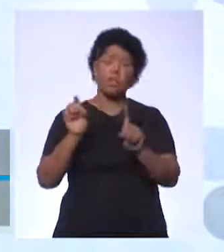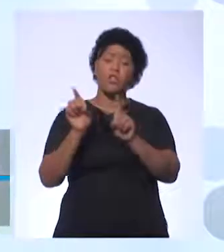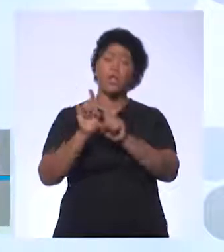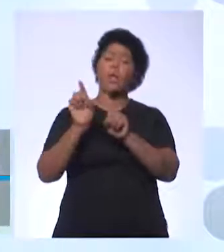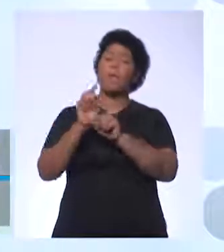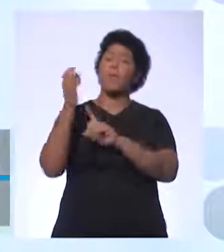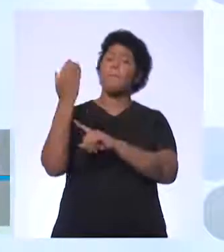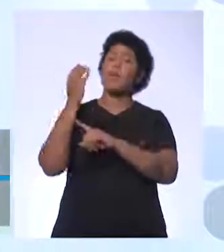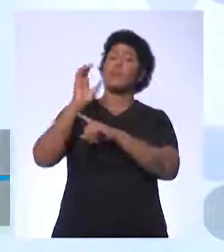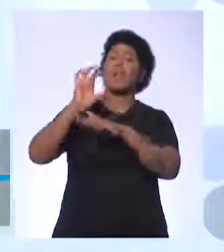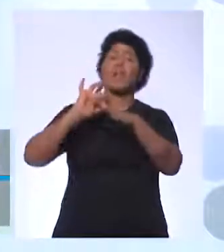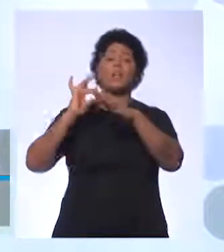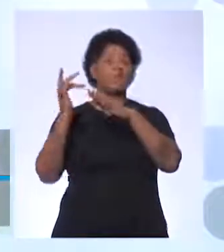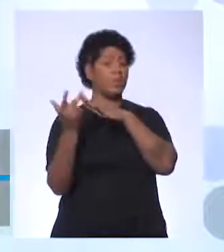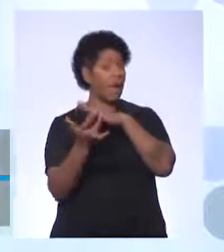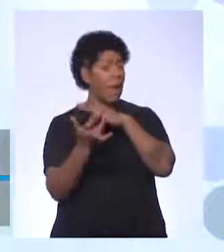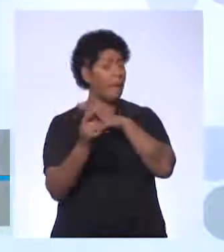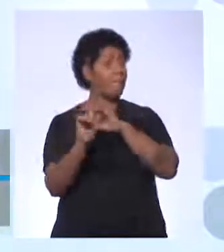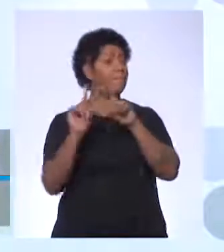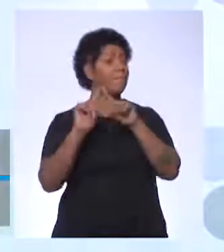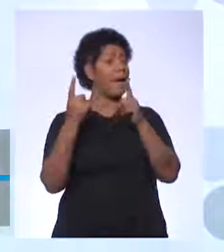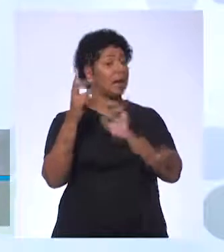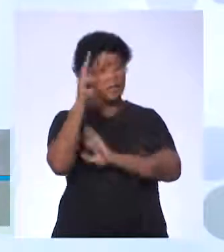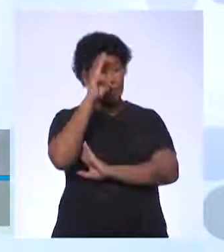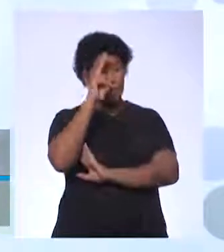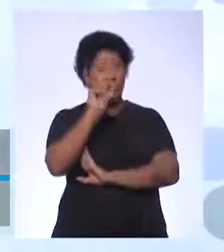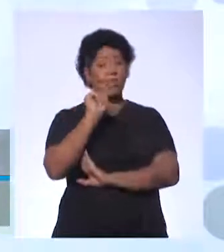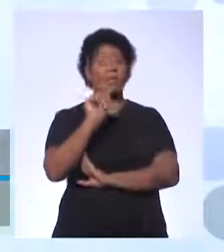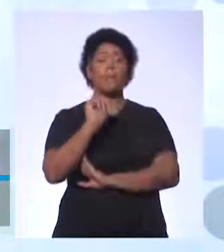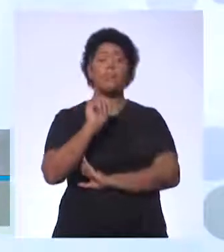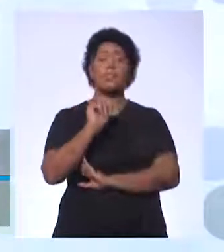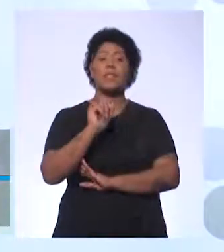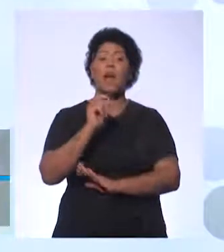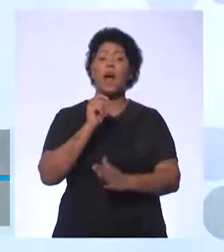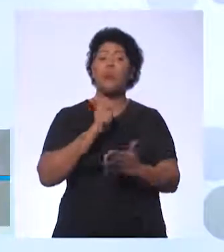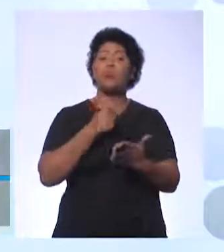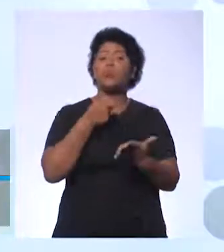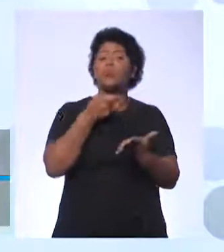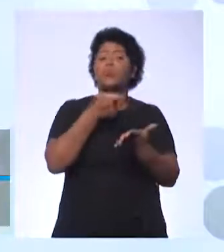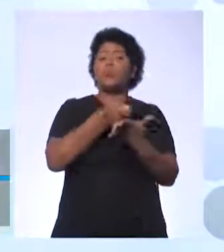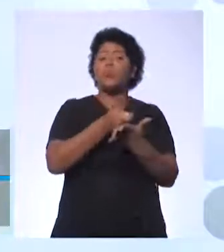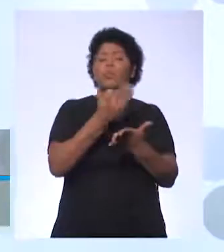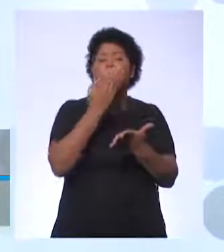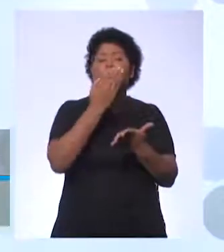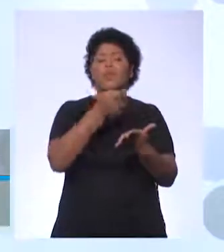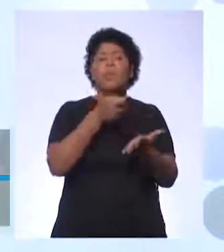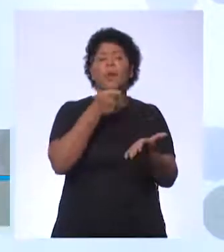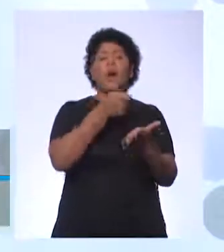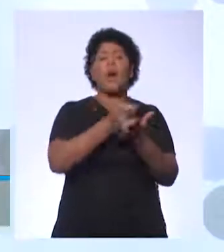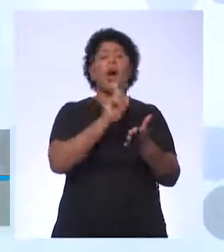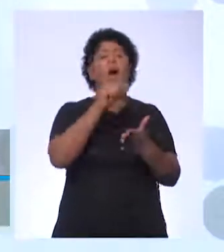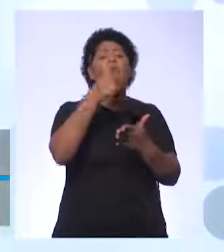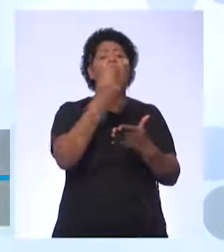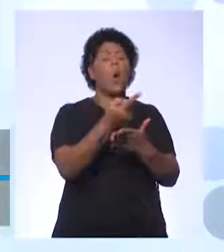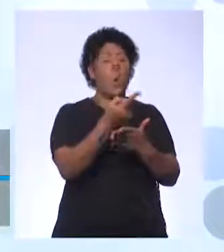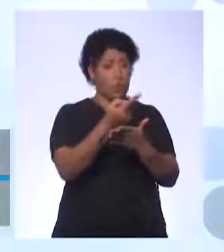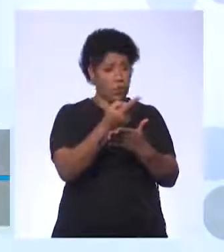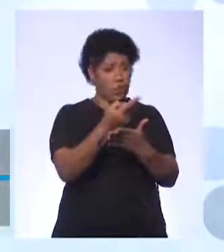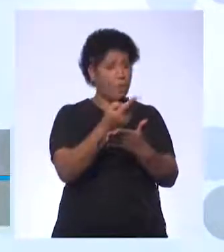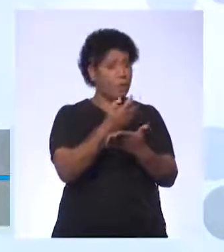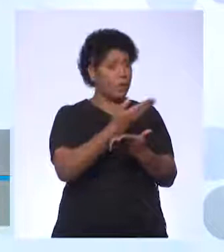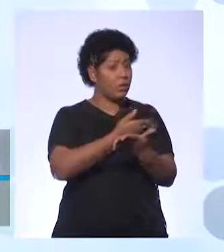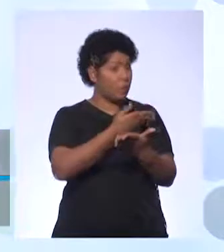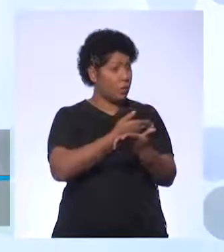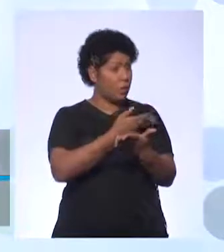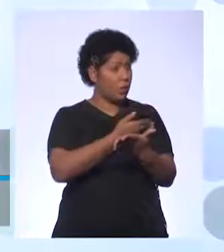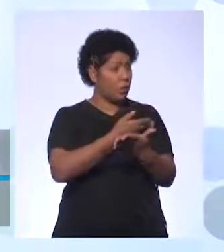sociais, só que lembrando, né? Tem que ter um termo de autorização, se você for pedir, ou outra pessoa participar da sua atividade, tá?